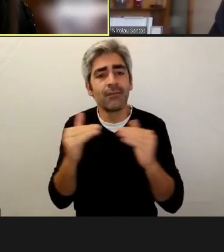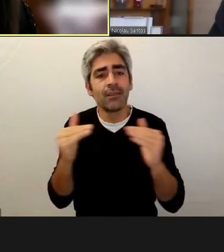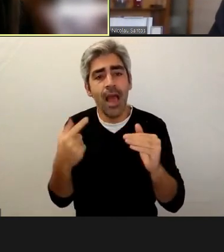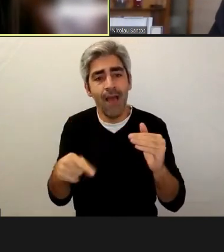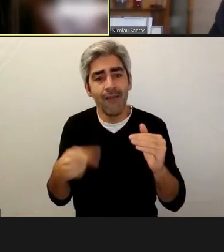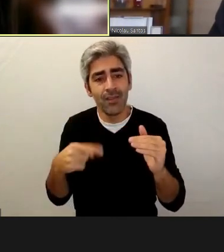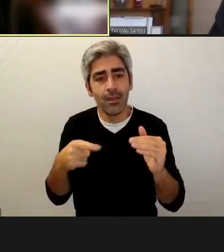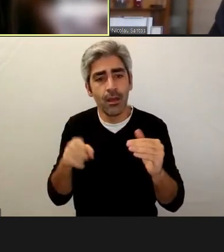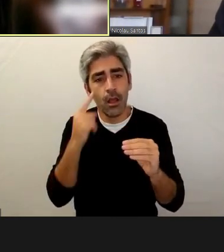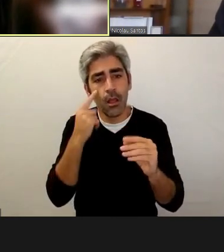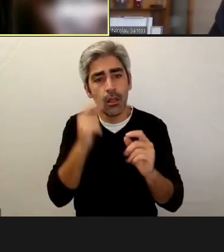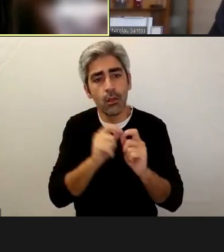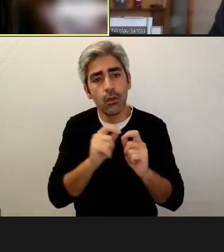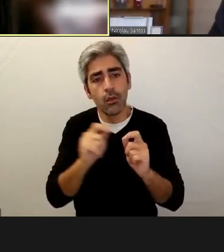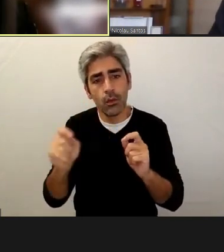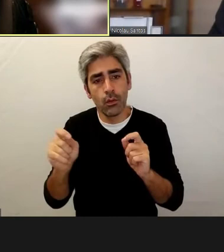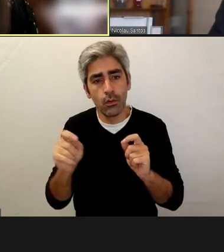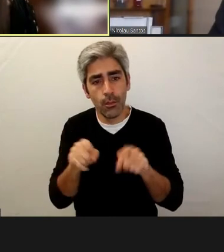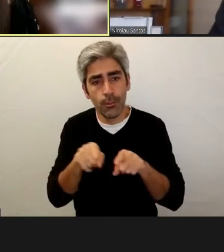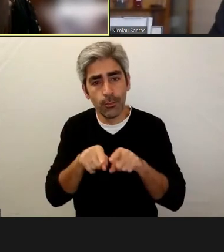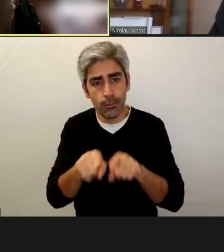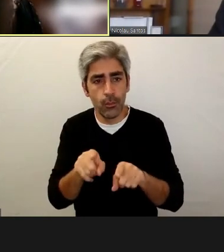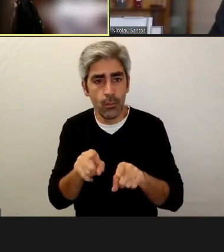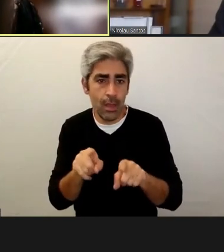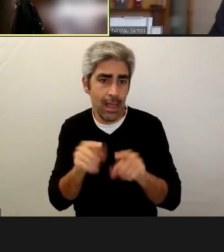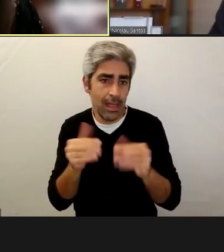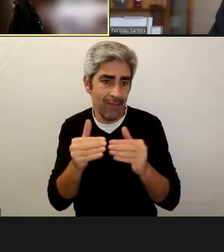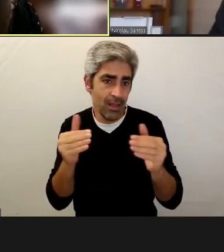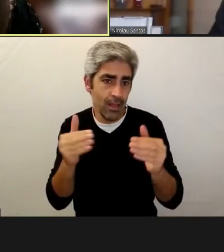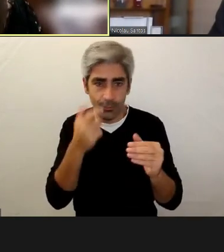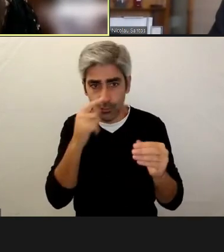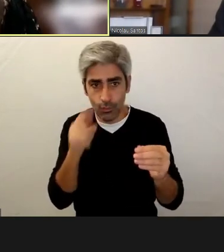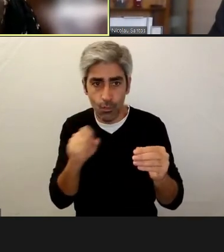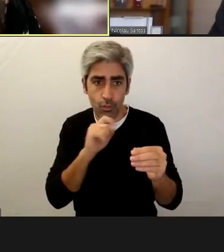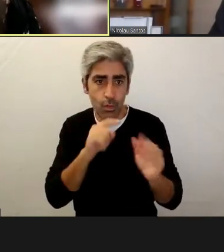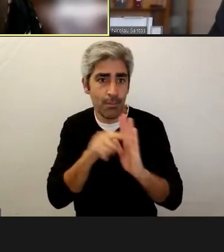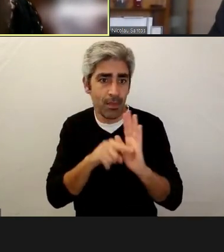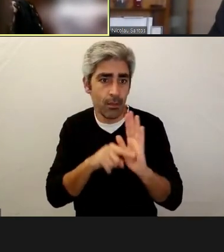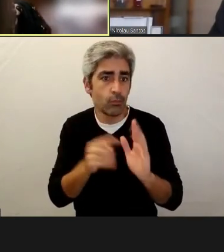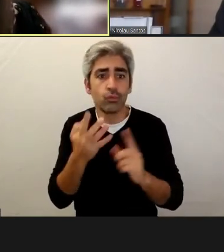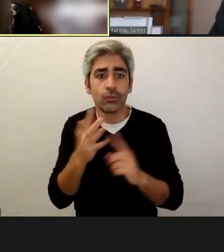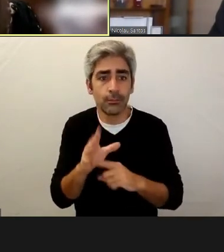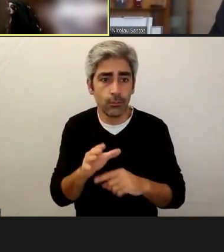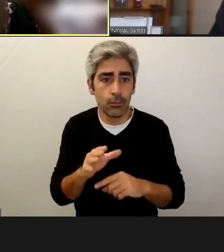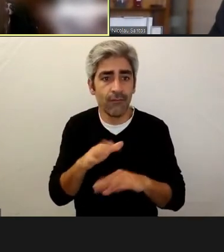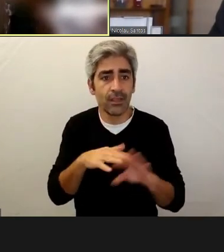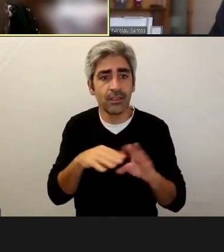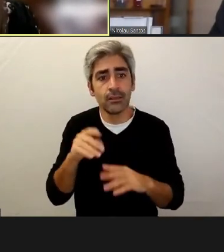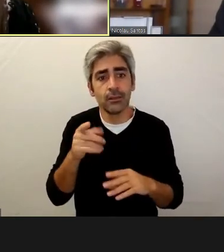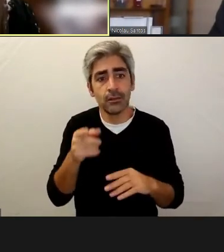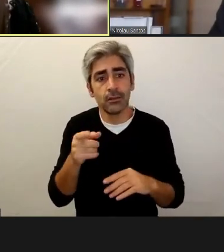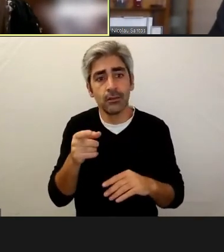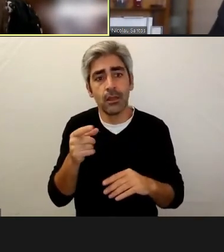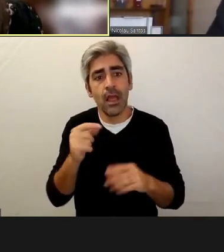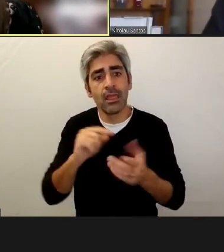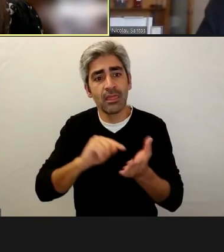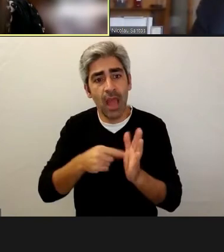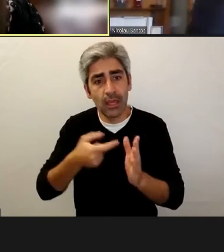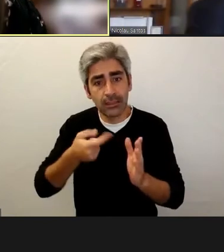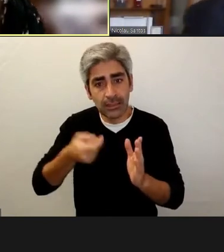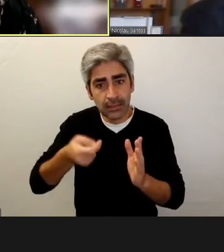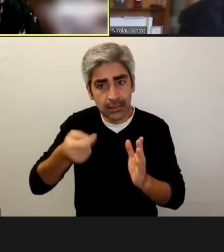de duração e penosidade equivalente. Então, que tipo de medidas podiam ser essas? A realização de estágios excessivas,